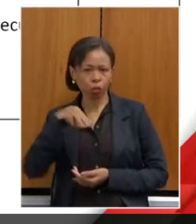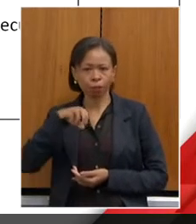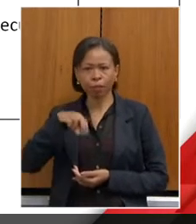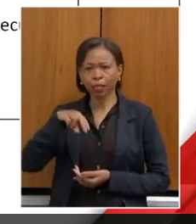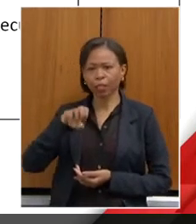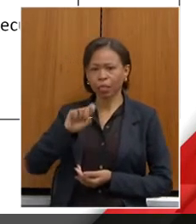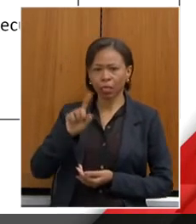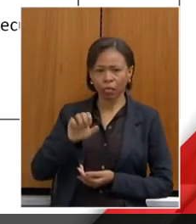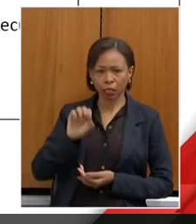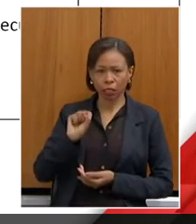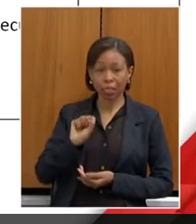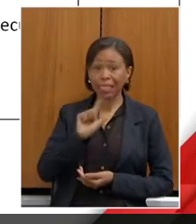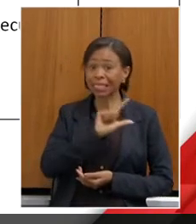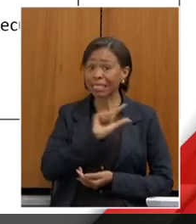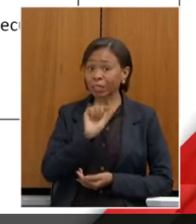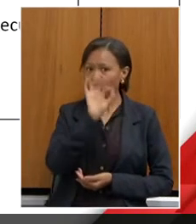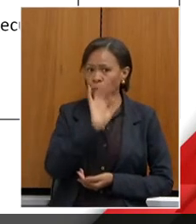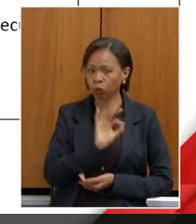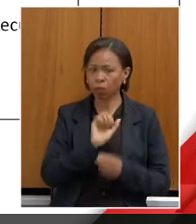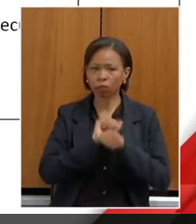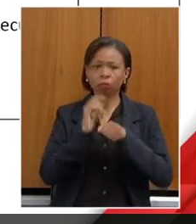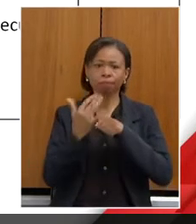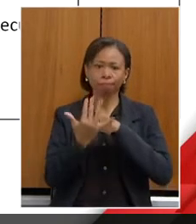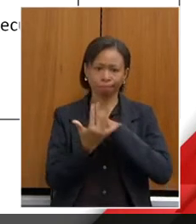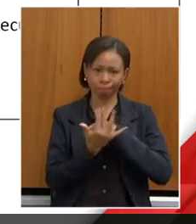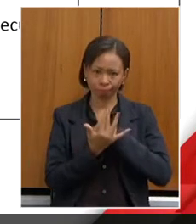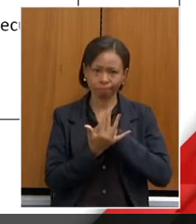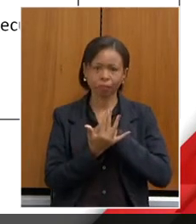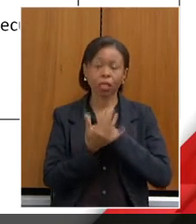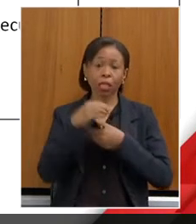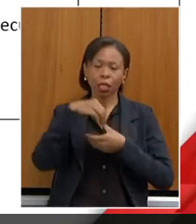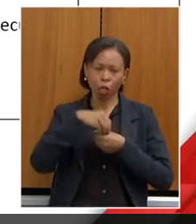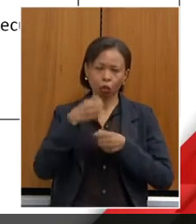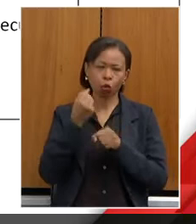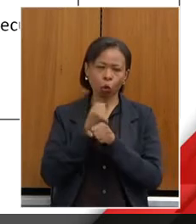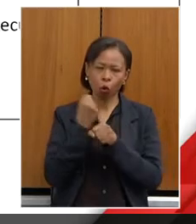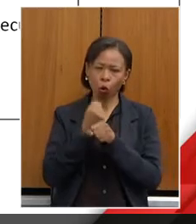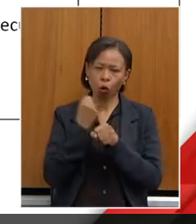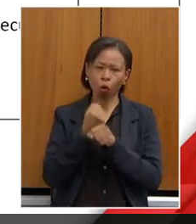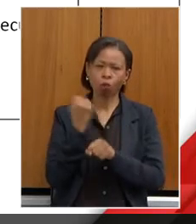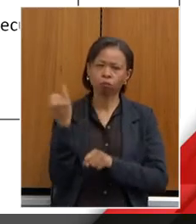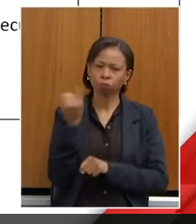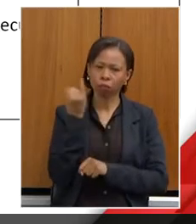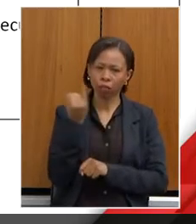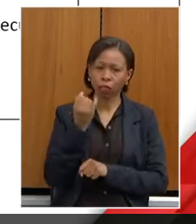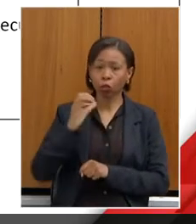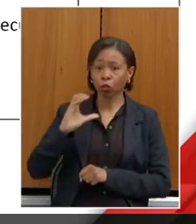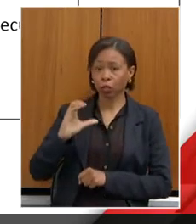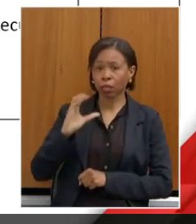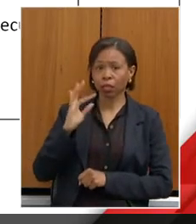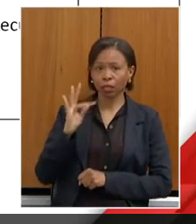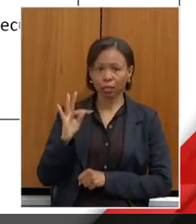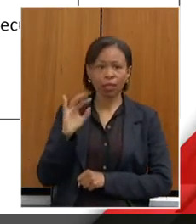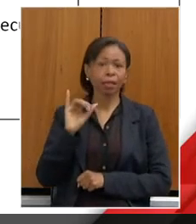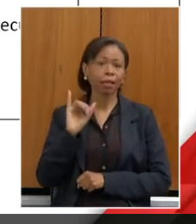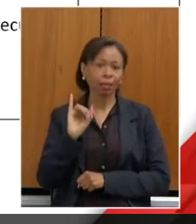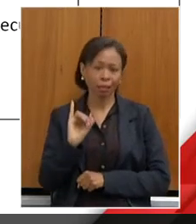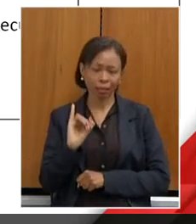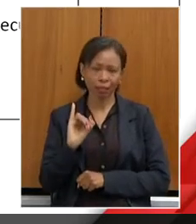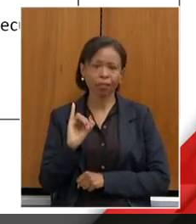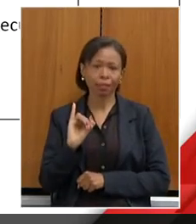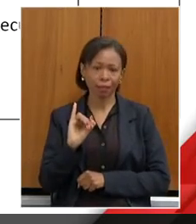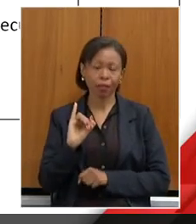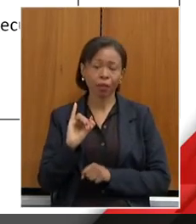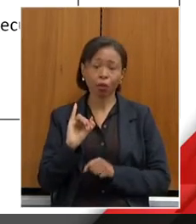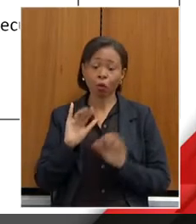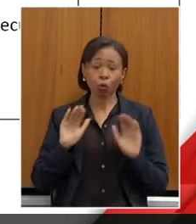CTI, um CTI parado há anos. Foi feita, então, essa obra de CTI. É um CTI que é capaz de atender pacientes de ebola. Só tem